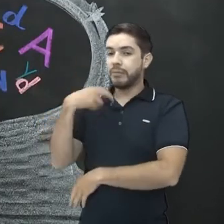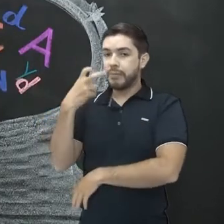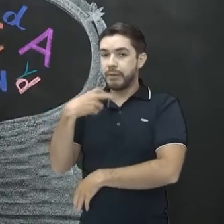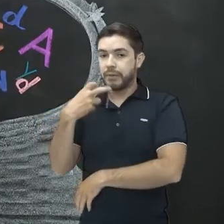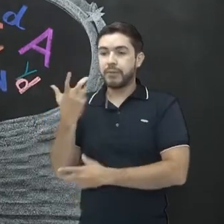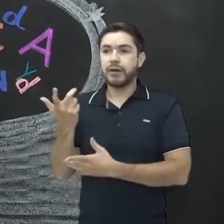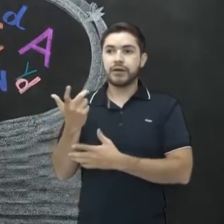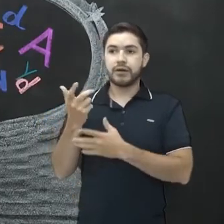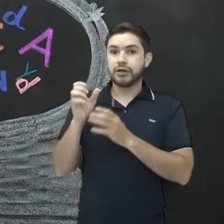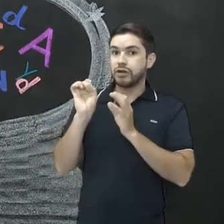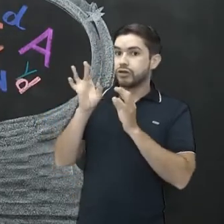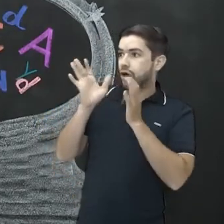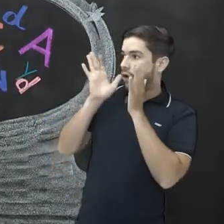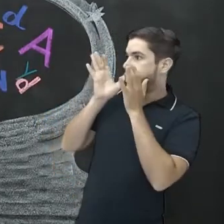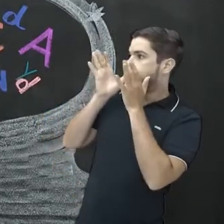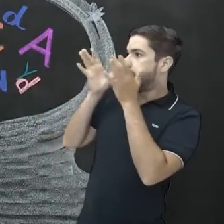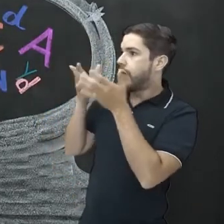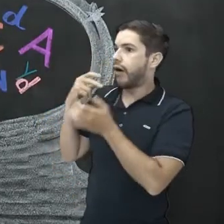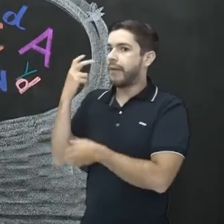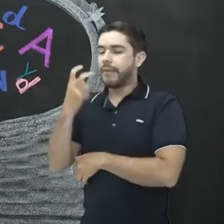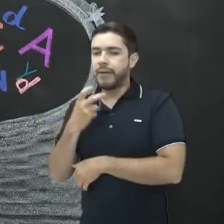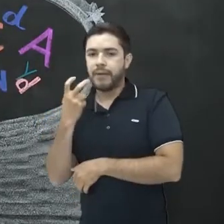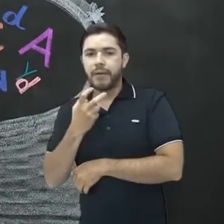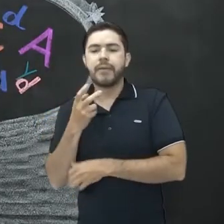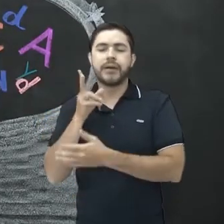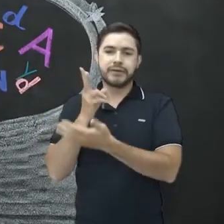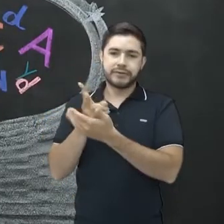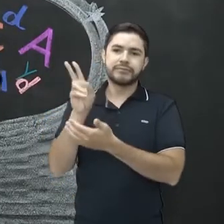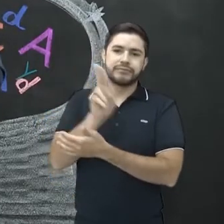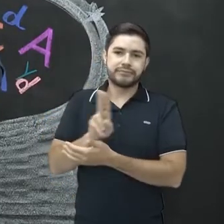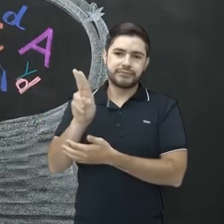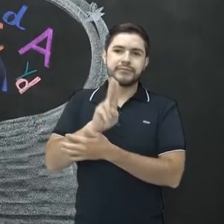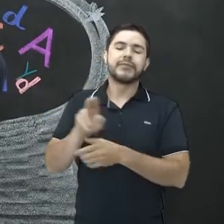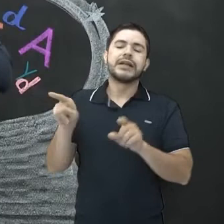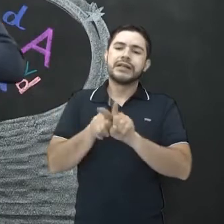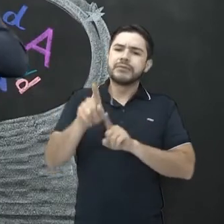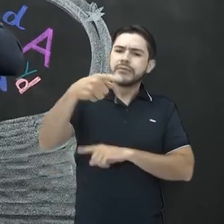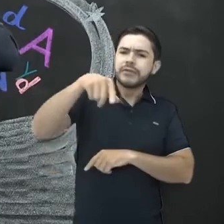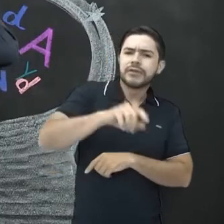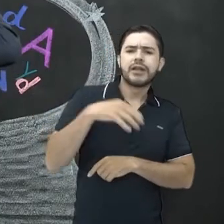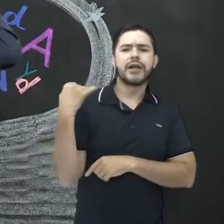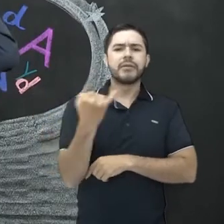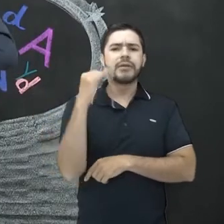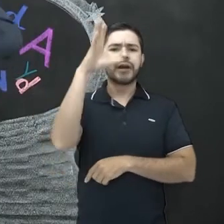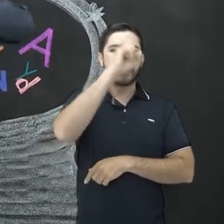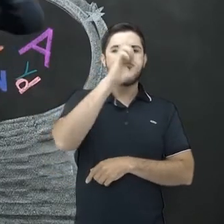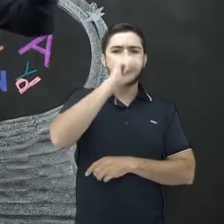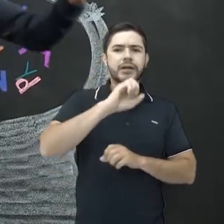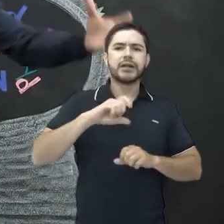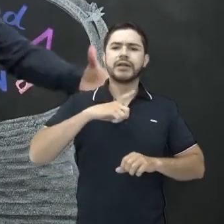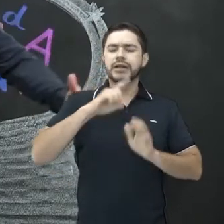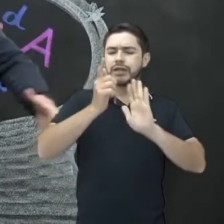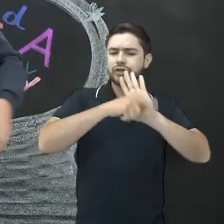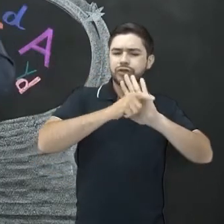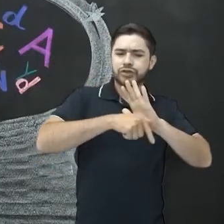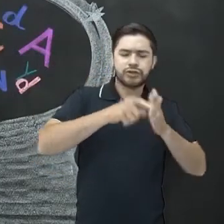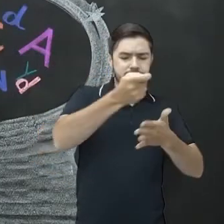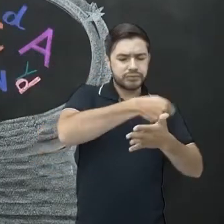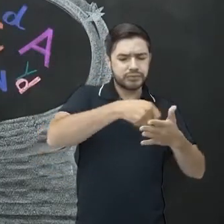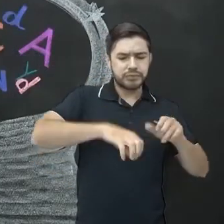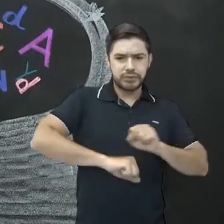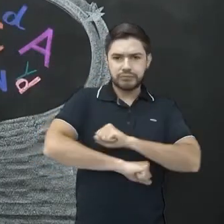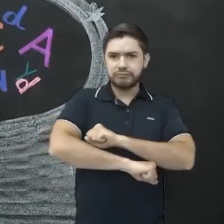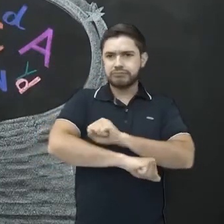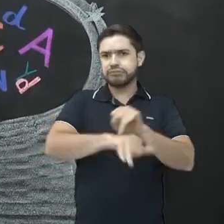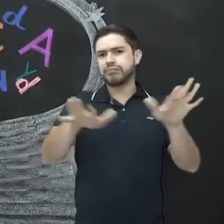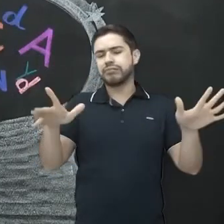menor destaque aos gêneros orais, porque a gente se comunica, utiliza a fala o tempo inteiro, e é importante que você aprenda que, assim como há diversos gêneros textuais